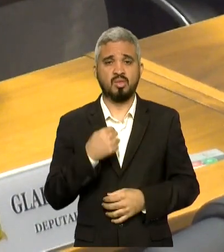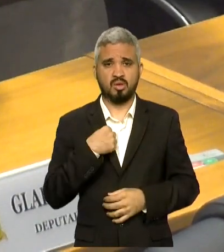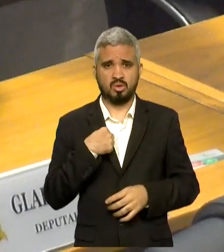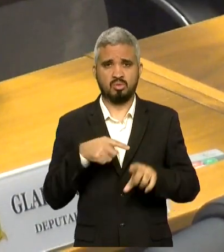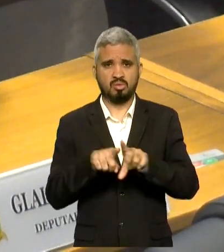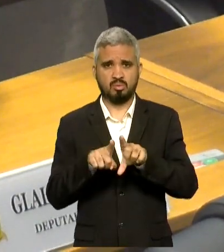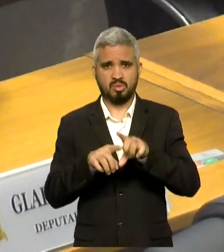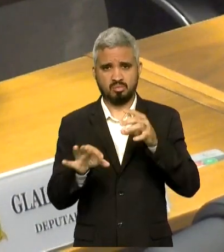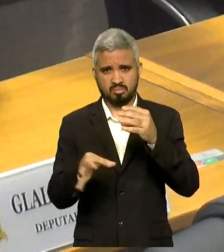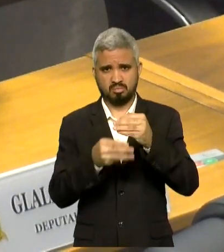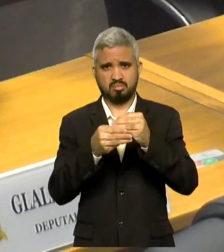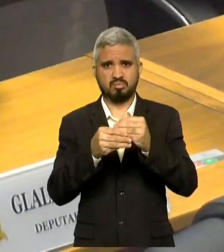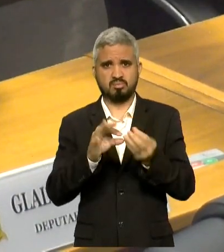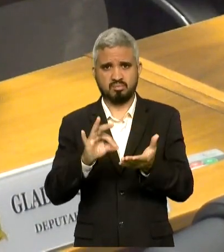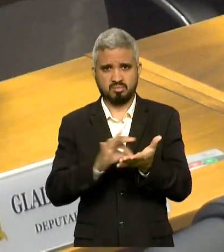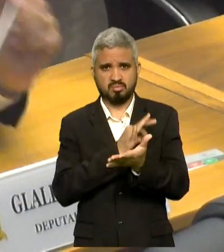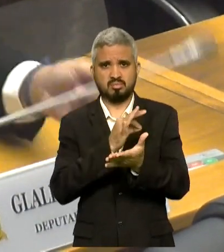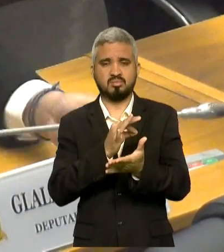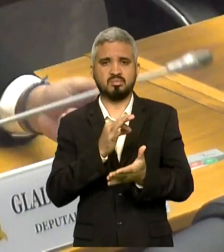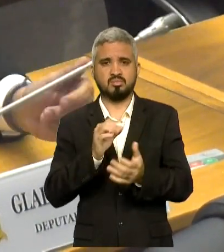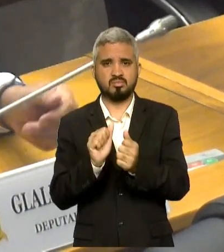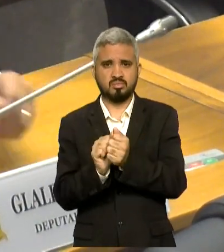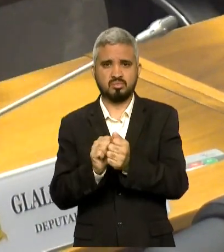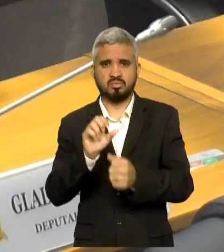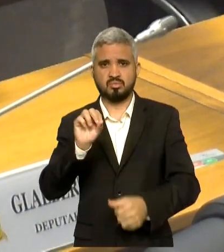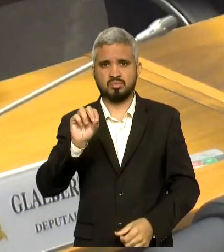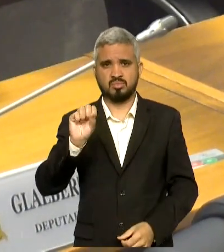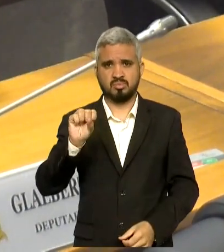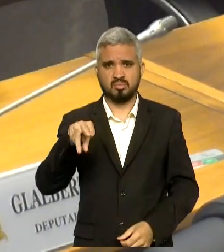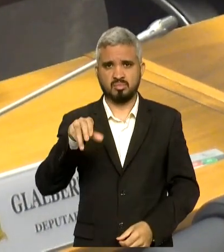Osmar essa mensagem de congratulação.